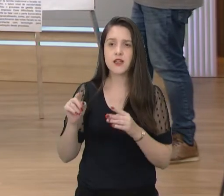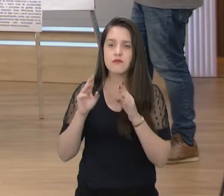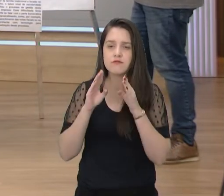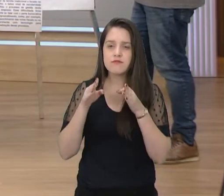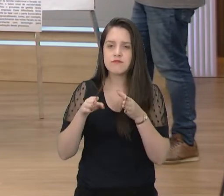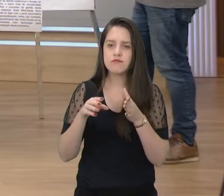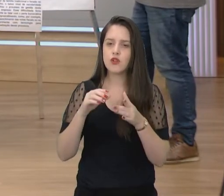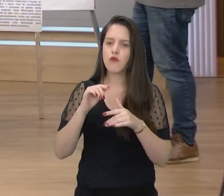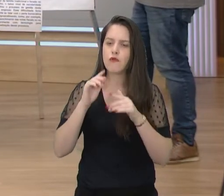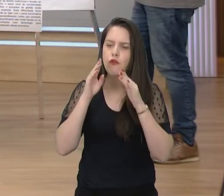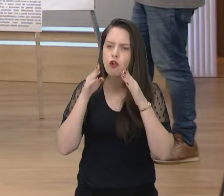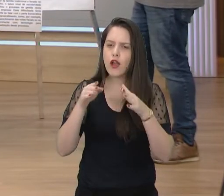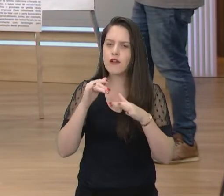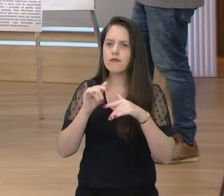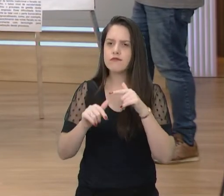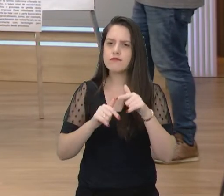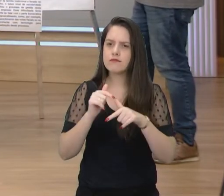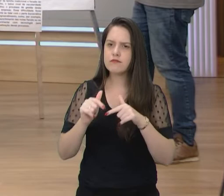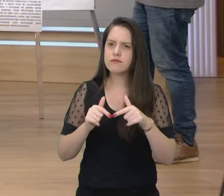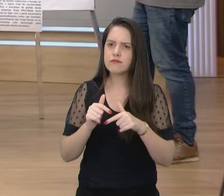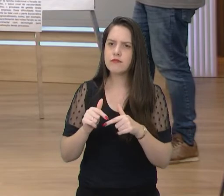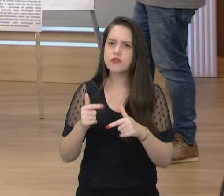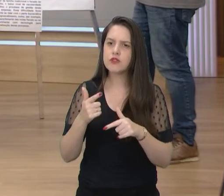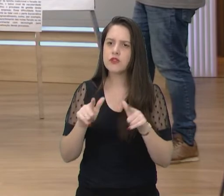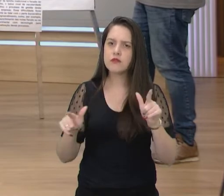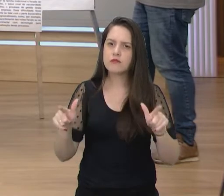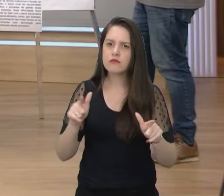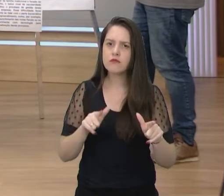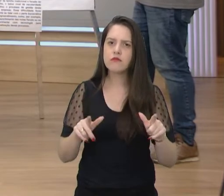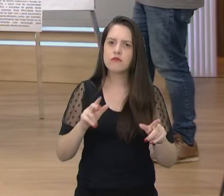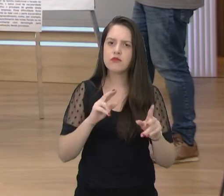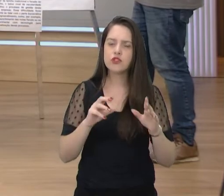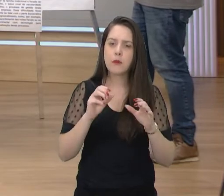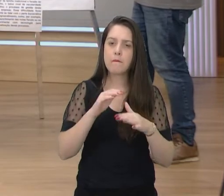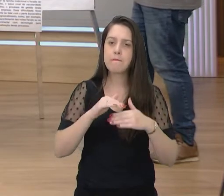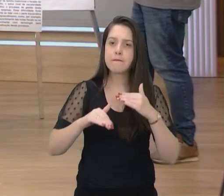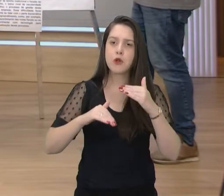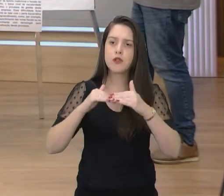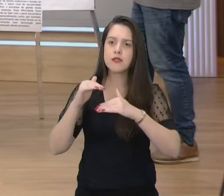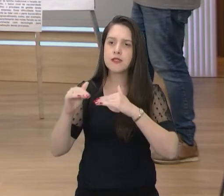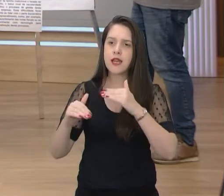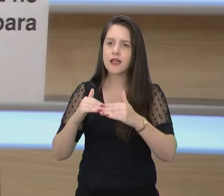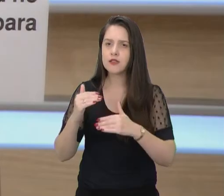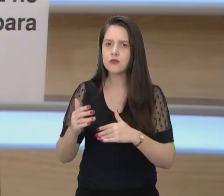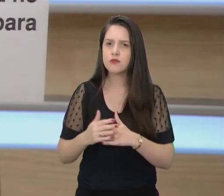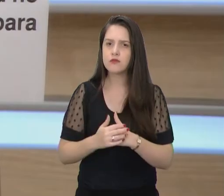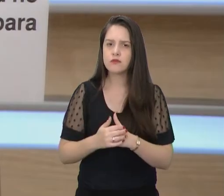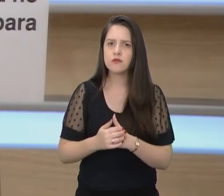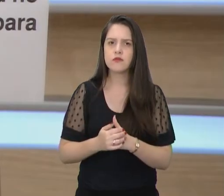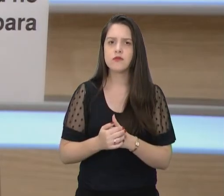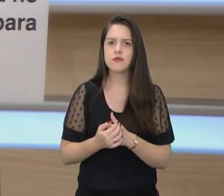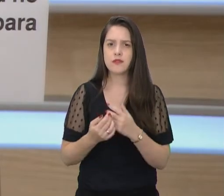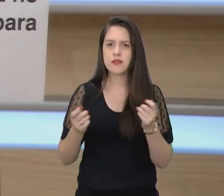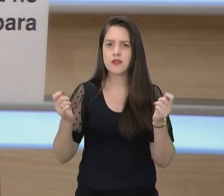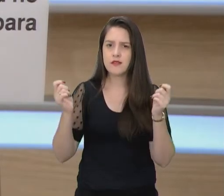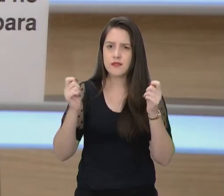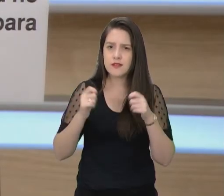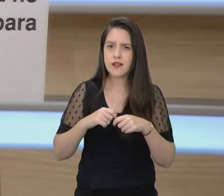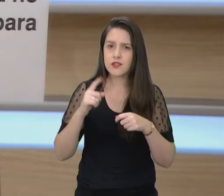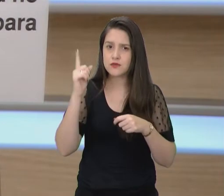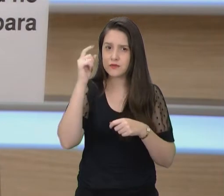focada no trabalho, o baixo nível de escolaridade dificultou o processo de gestão dessa nova empresa. Essa dificuldade